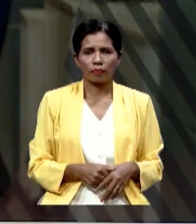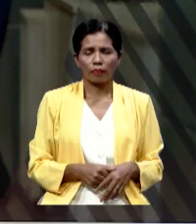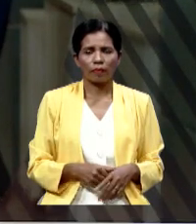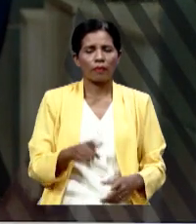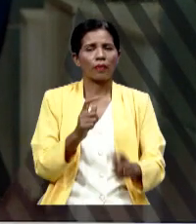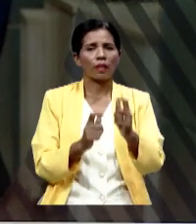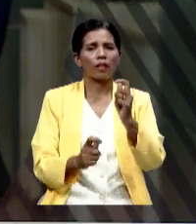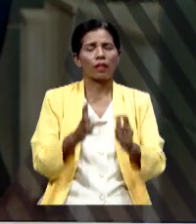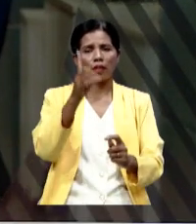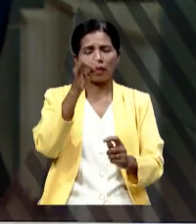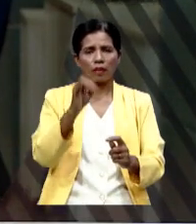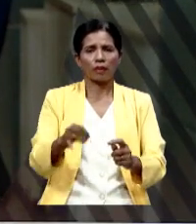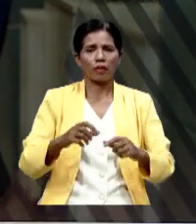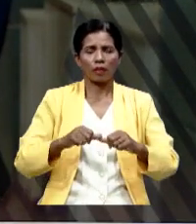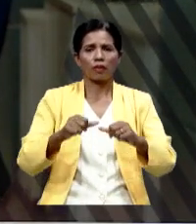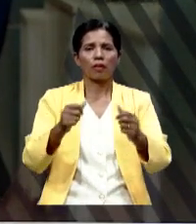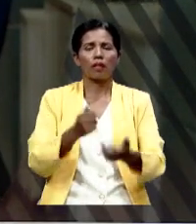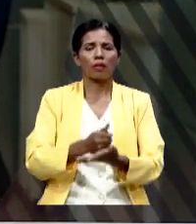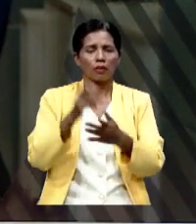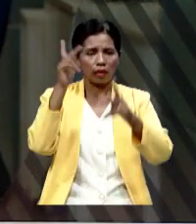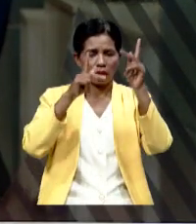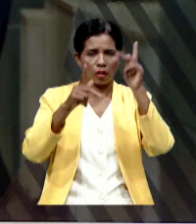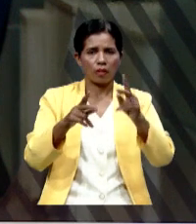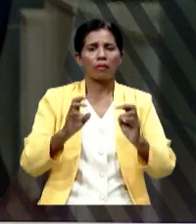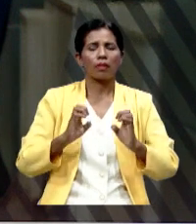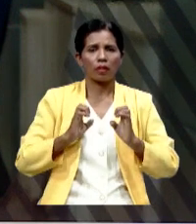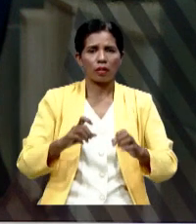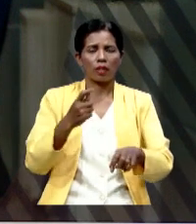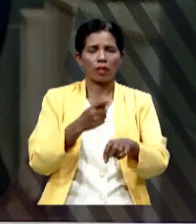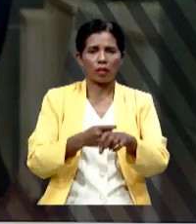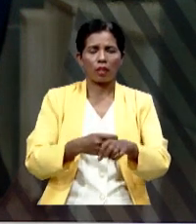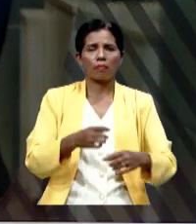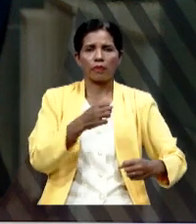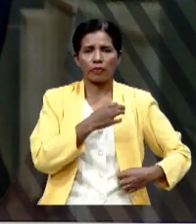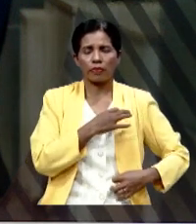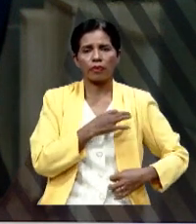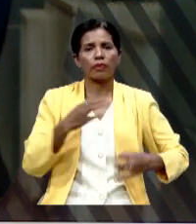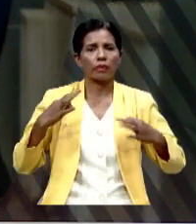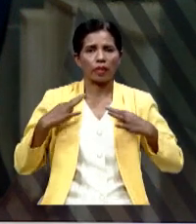Tribunal Distrital de Lille se continua a atender caso urgente Síria e a tempo férias judicial.